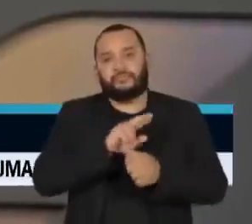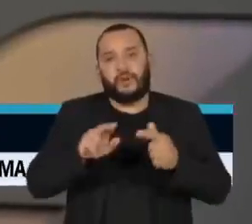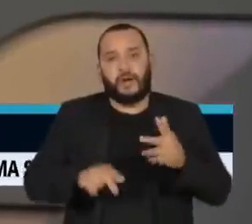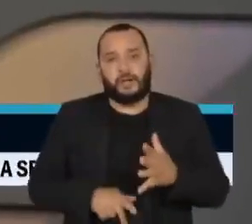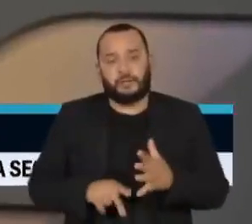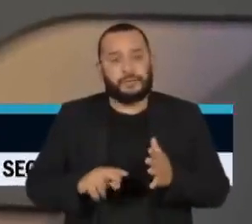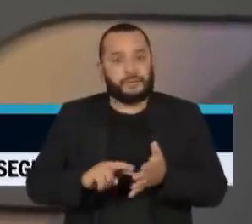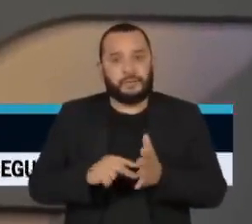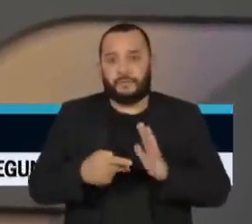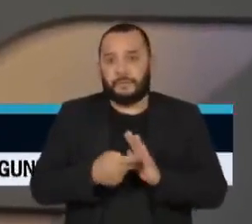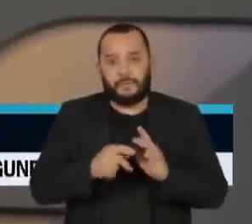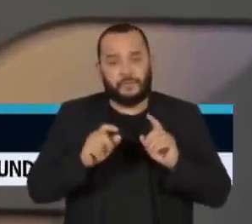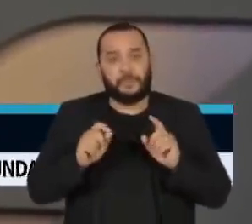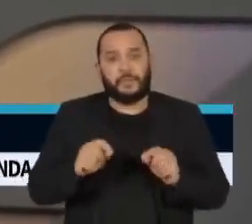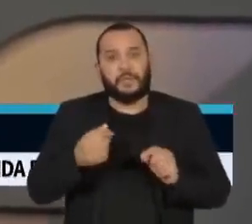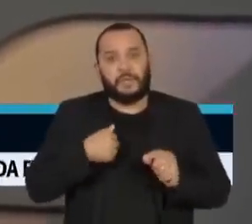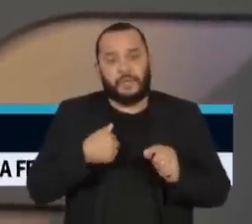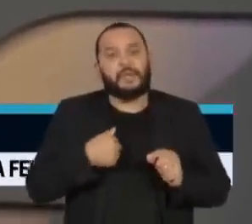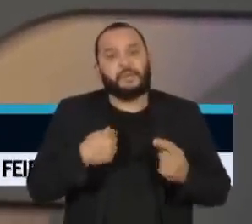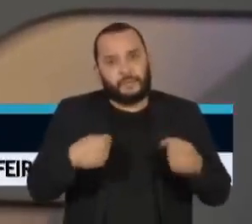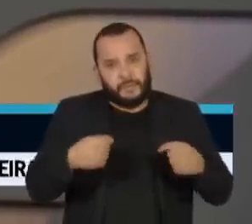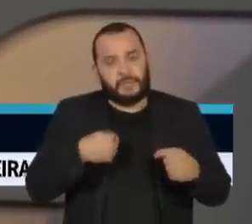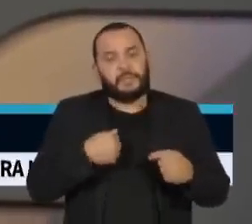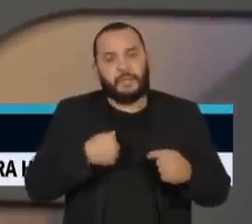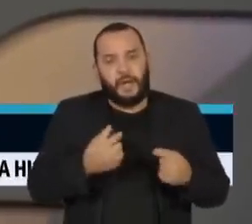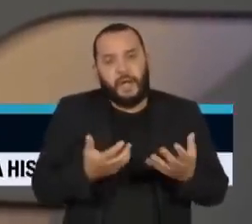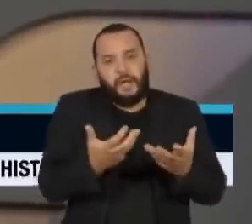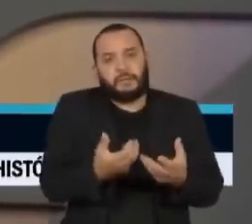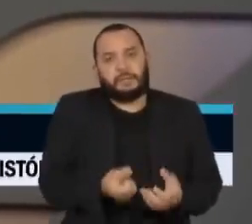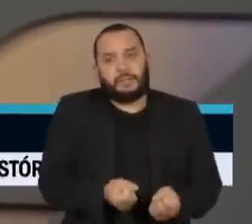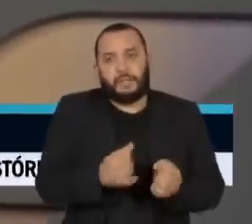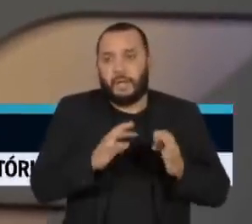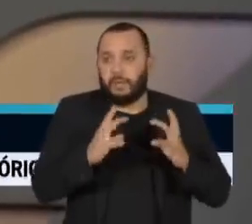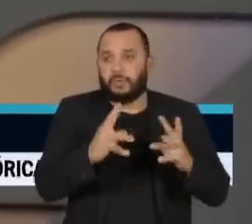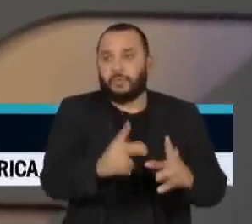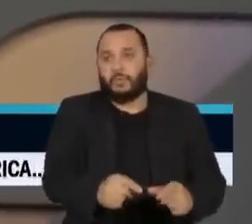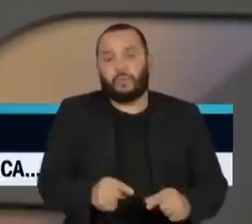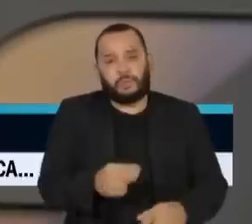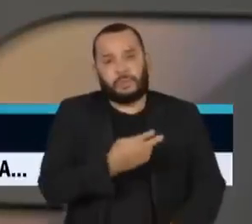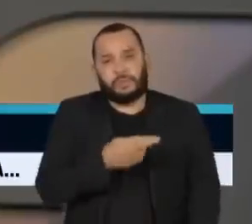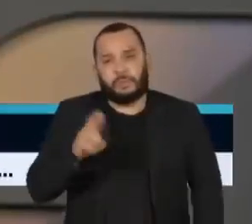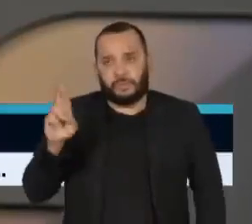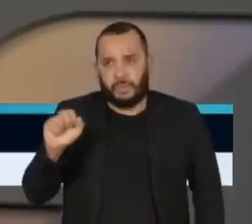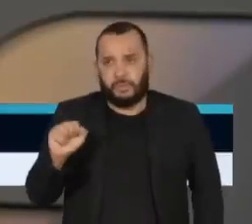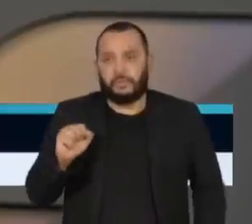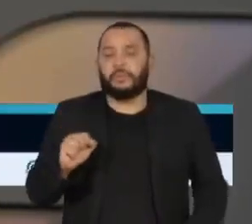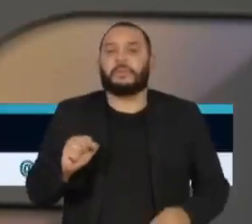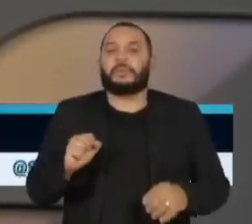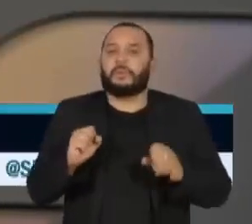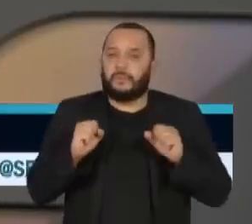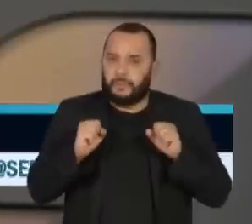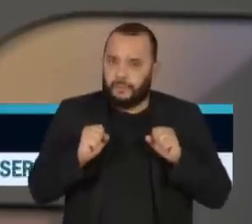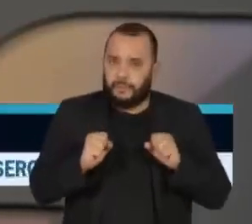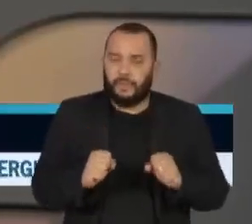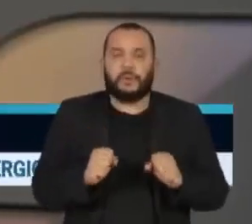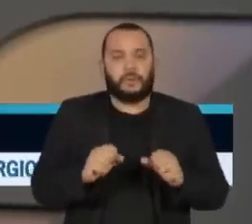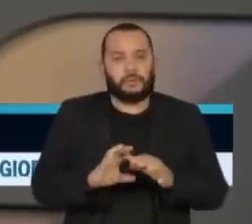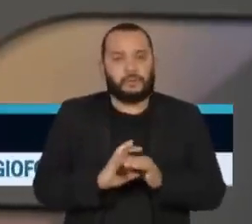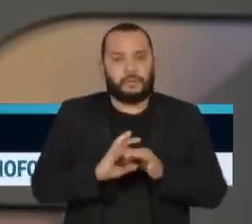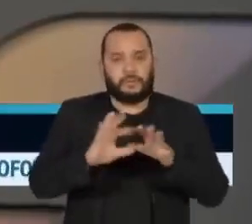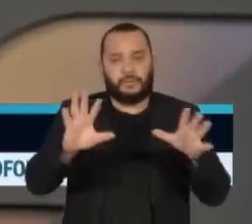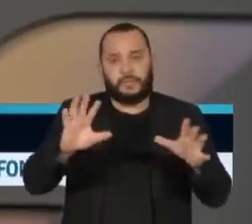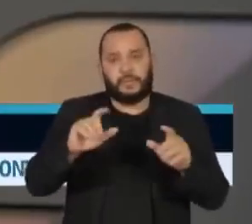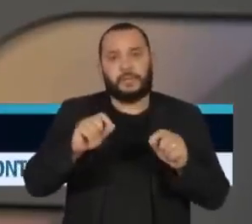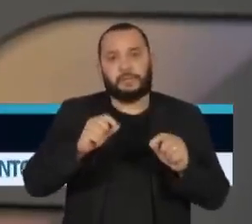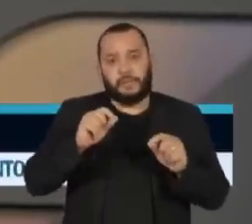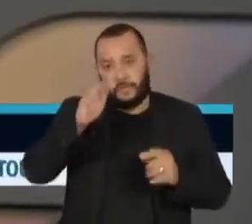ser indiferente a todas as religiões, para que ele possa garantir a liberdade de fé